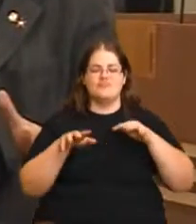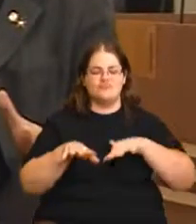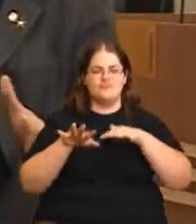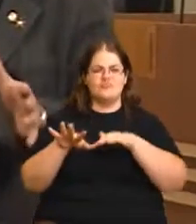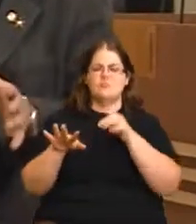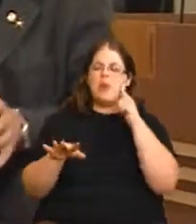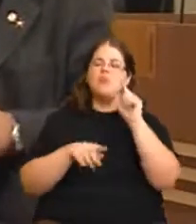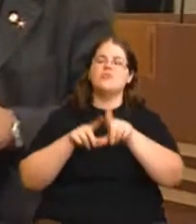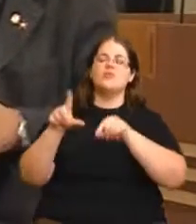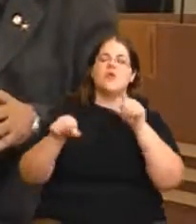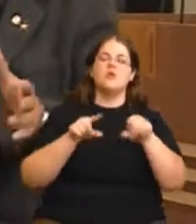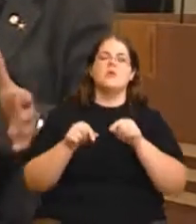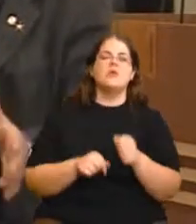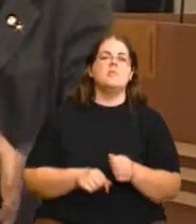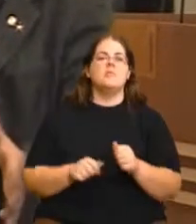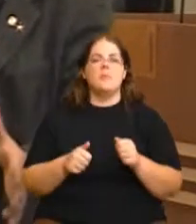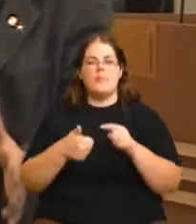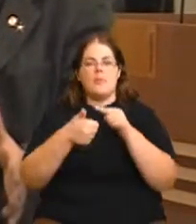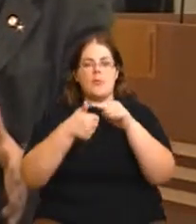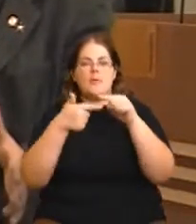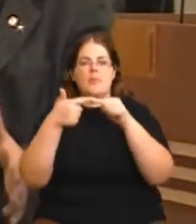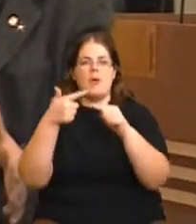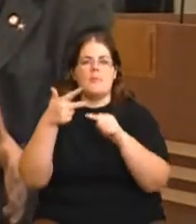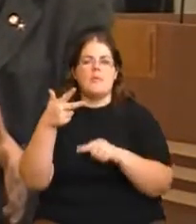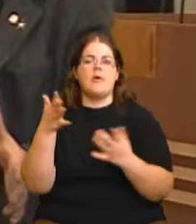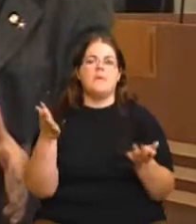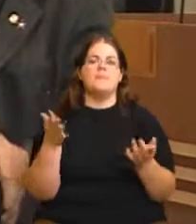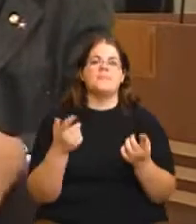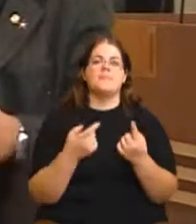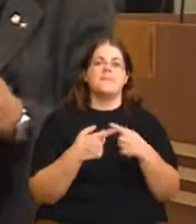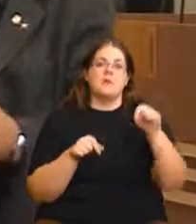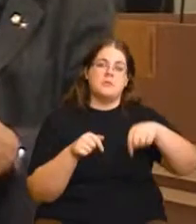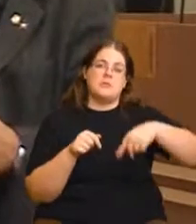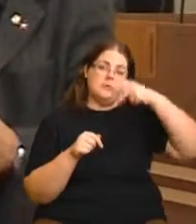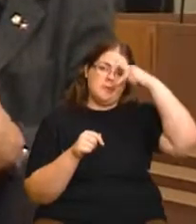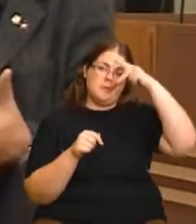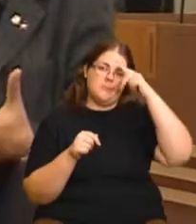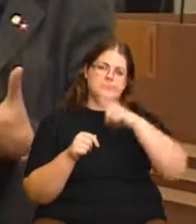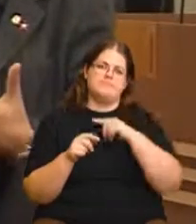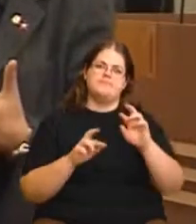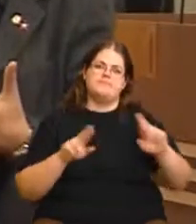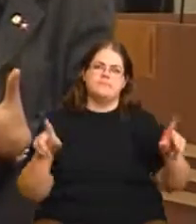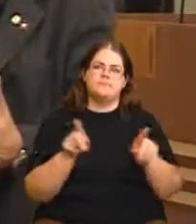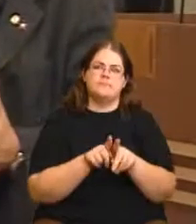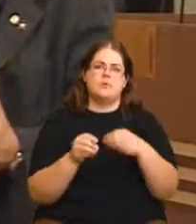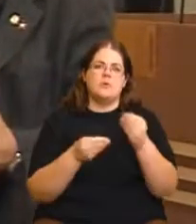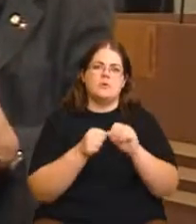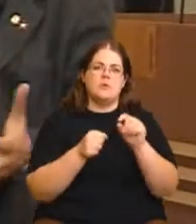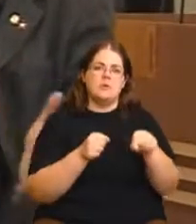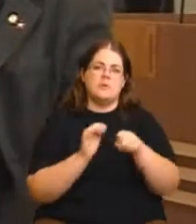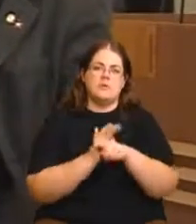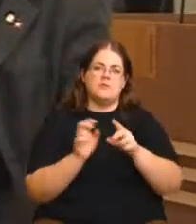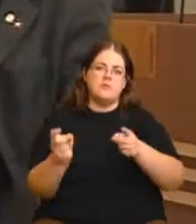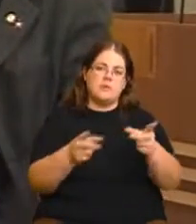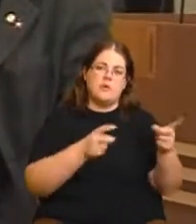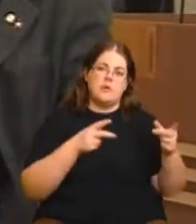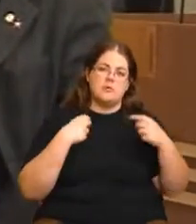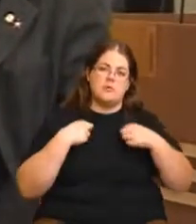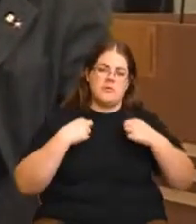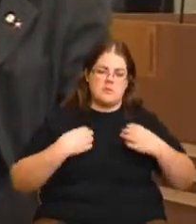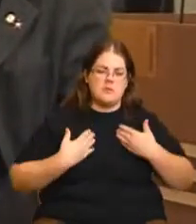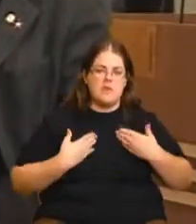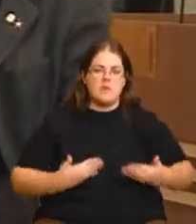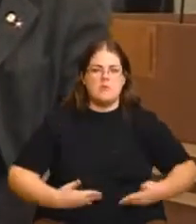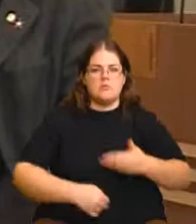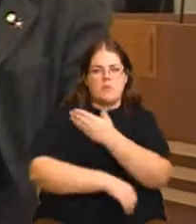vejo aqui em Pelotas as bandas, cresceu um monte a categoria de bandas, mas as bandas elas já recebem um faturamento muito grande com a venda, comercialização das